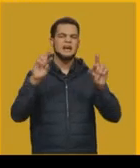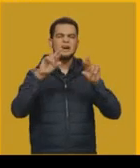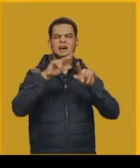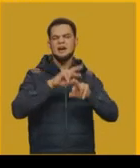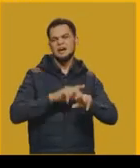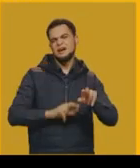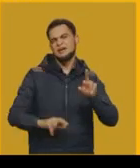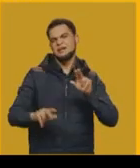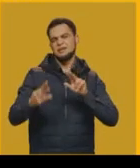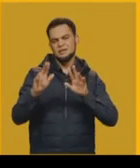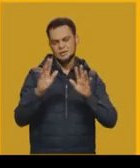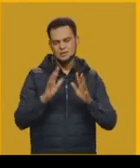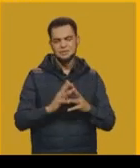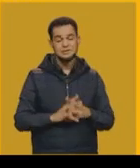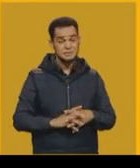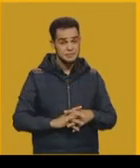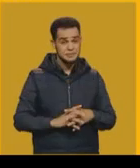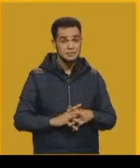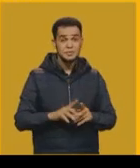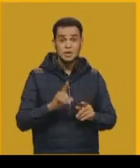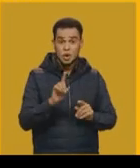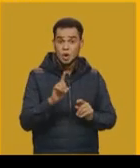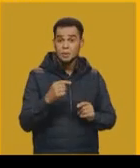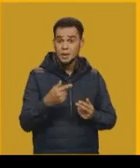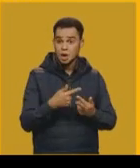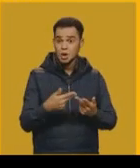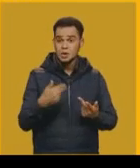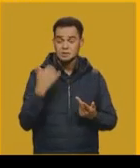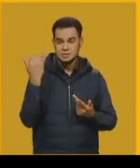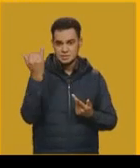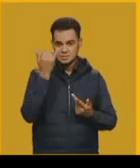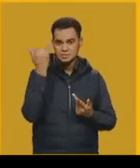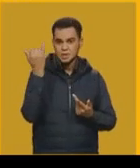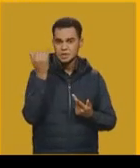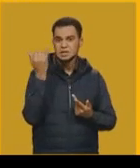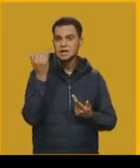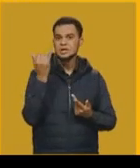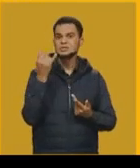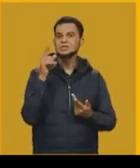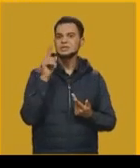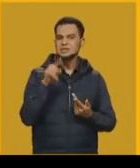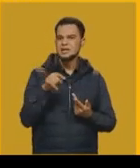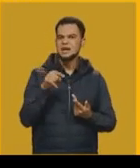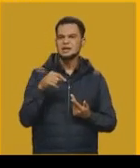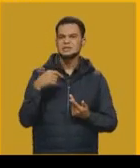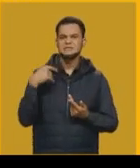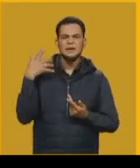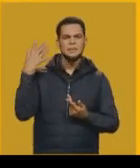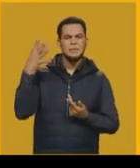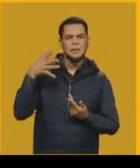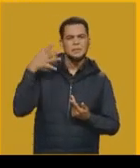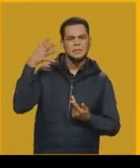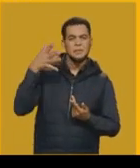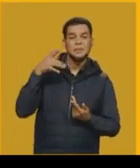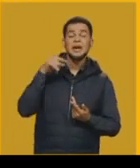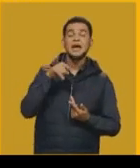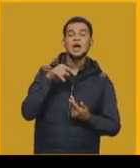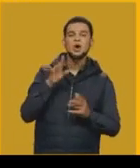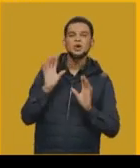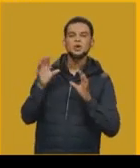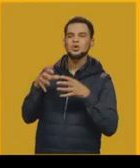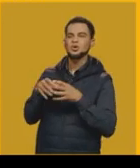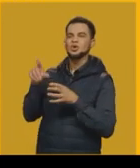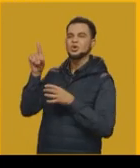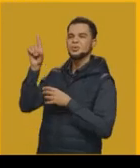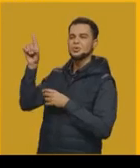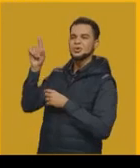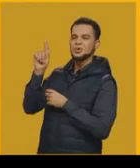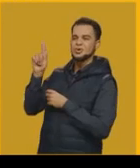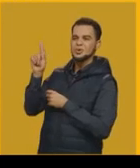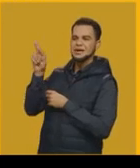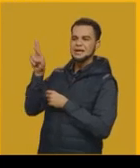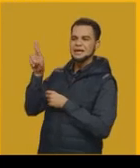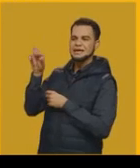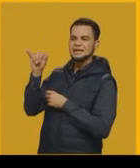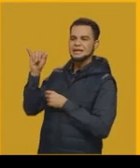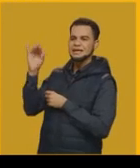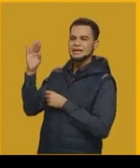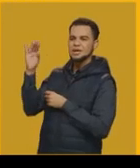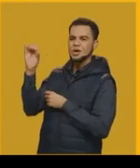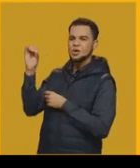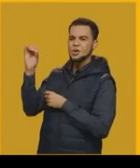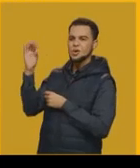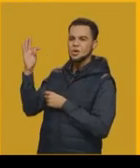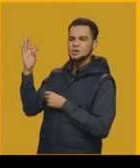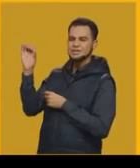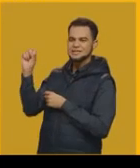muito importante, já que a gente fala de tradição oral dentro da história da África, é dos griotes. Eles são os contadores de história, né?